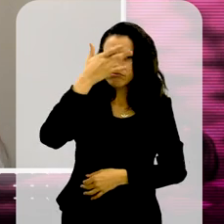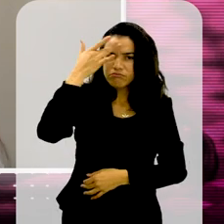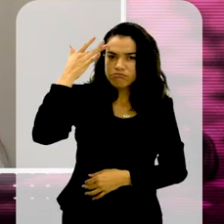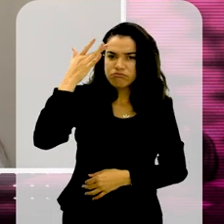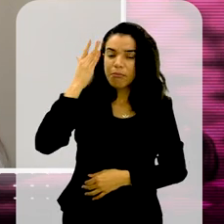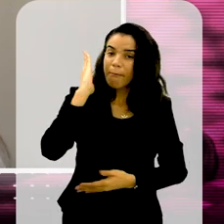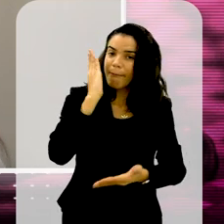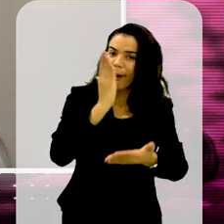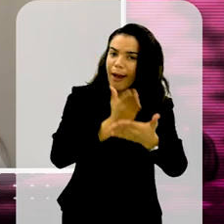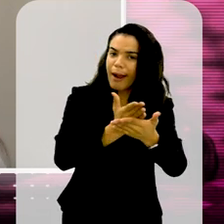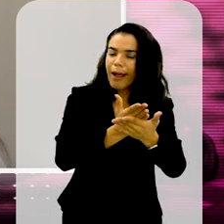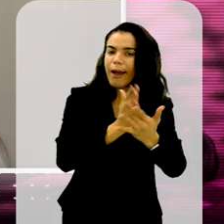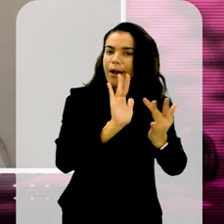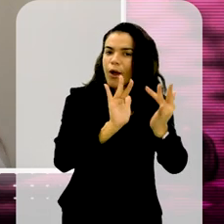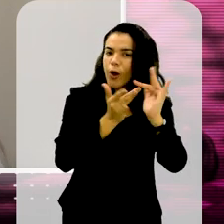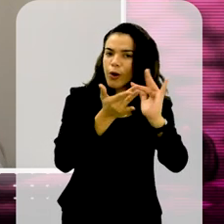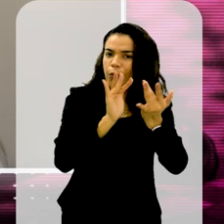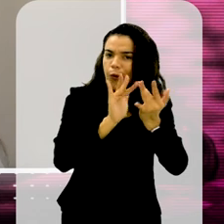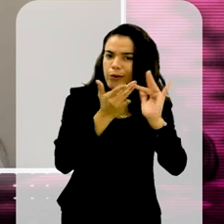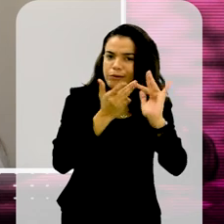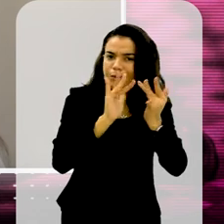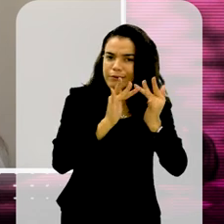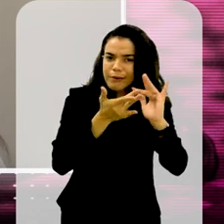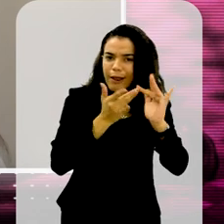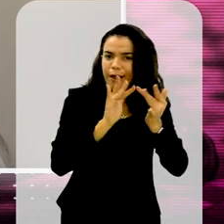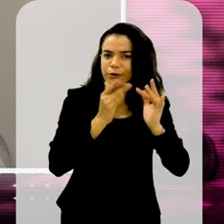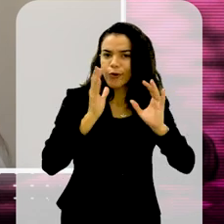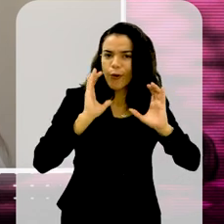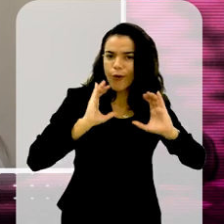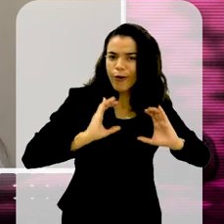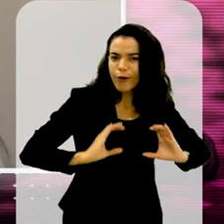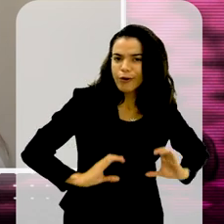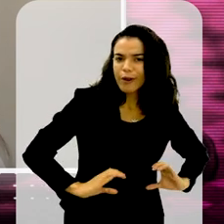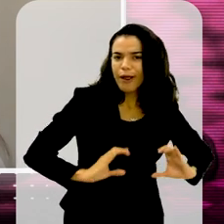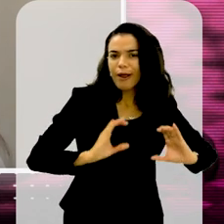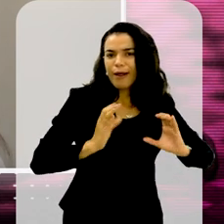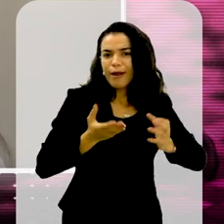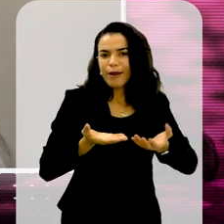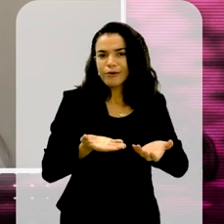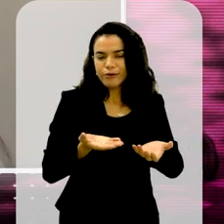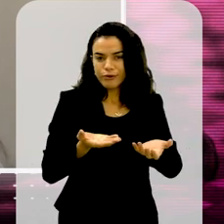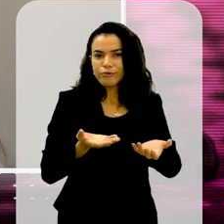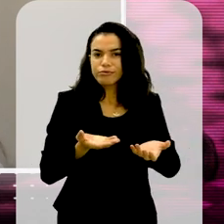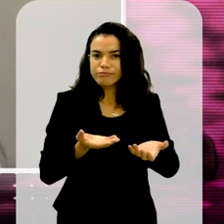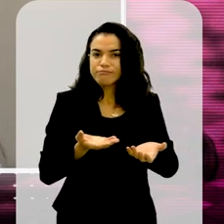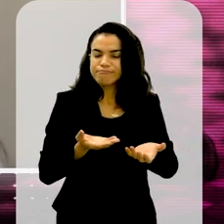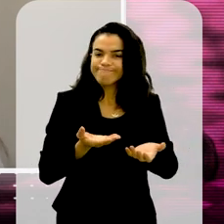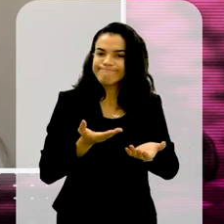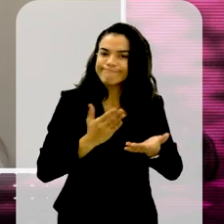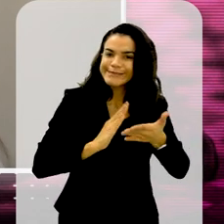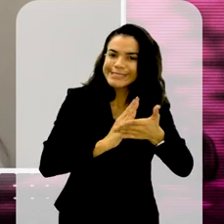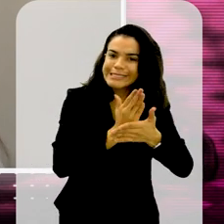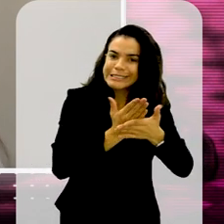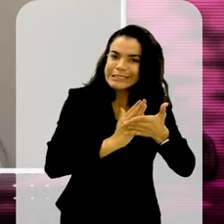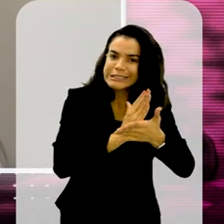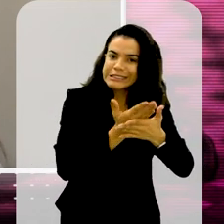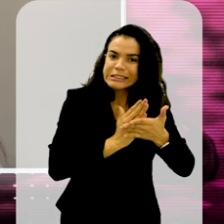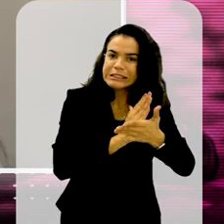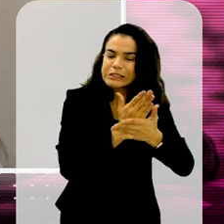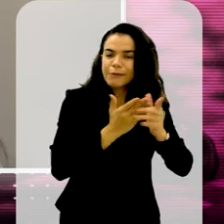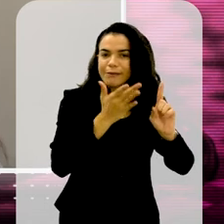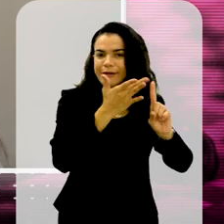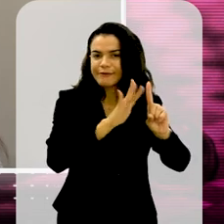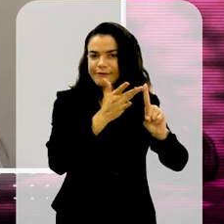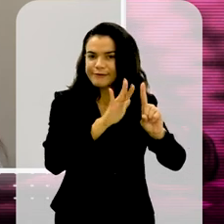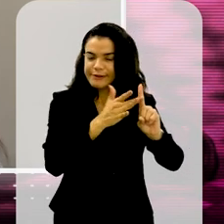aquela pessoa a deixar de fazer todos aqueles comportamentos, a deixar de ter todos aqueles comportamentos e deixar